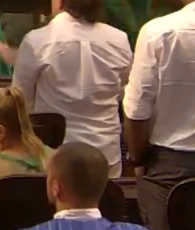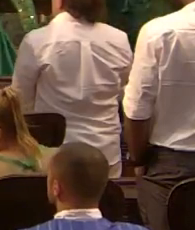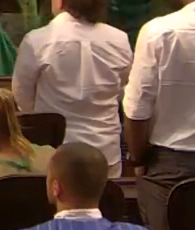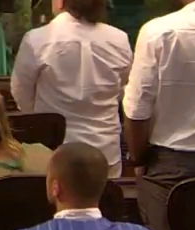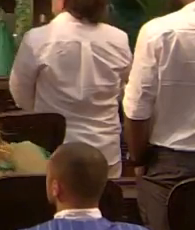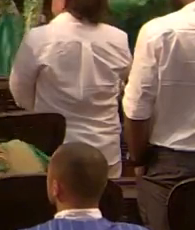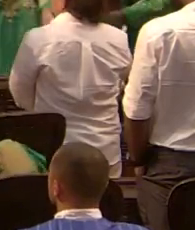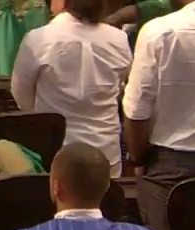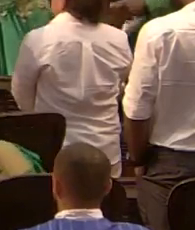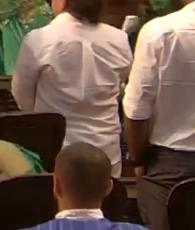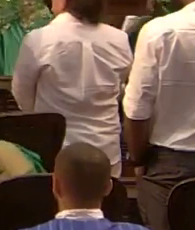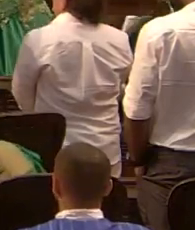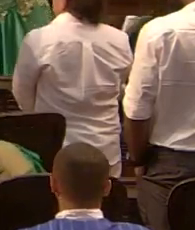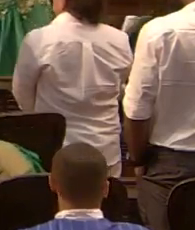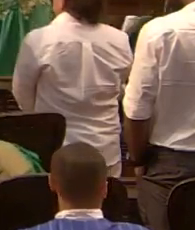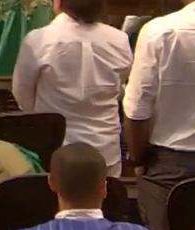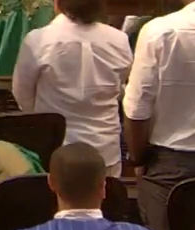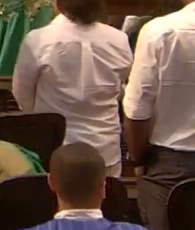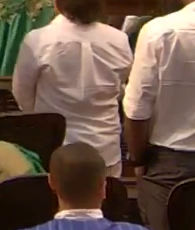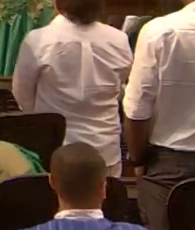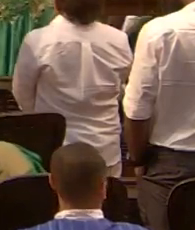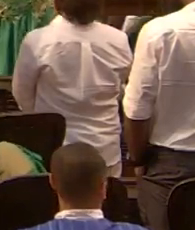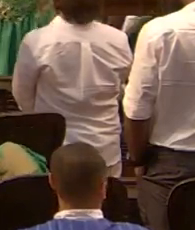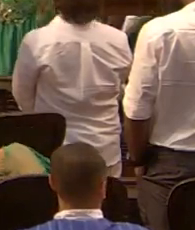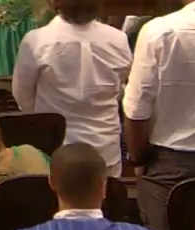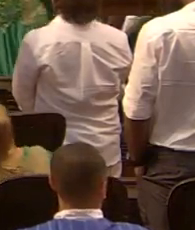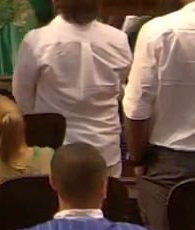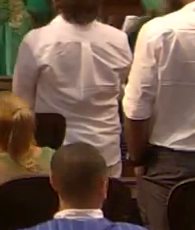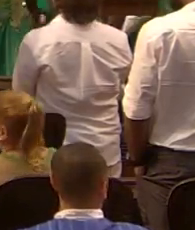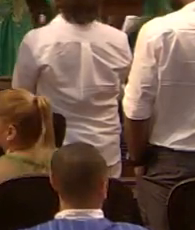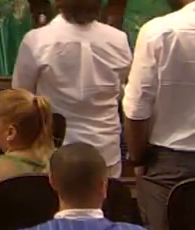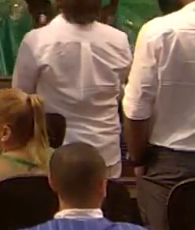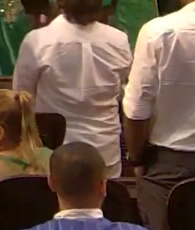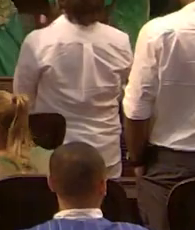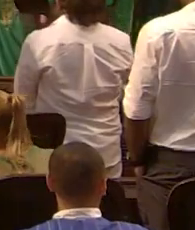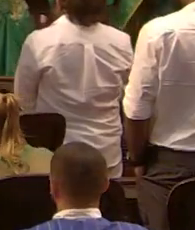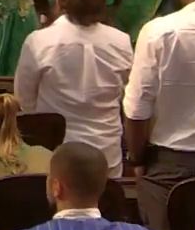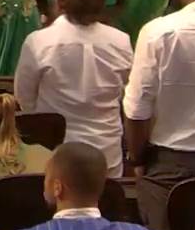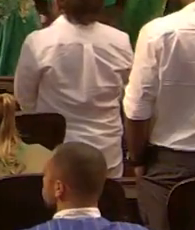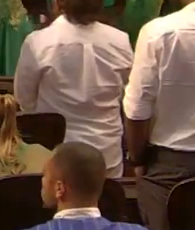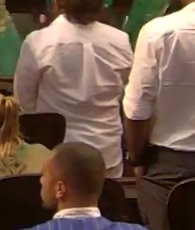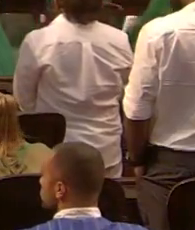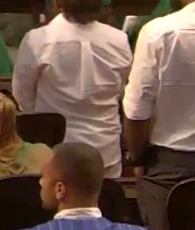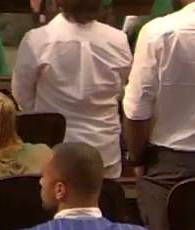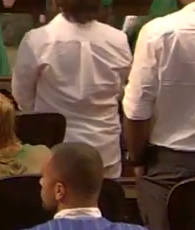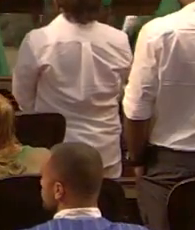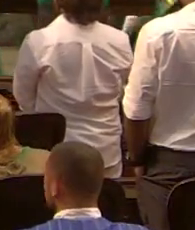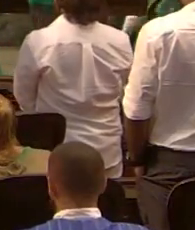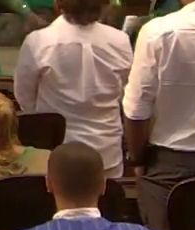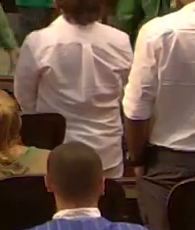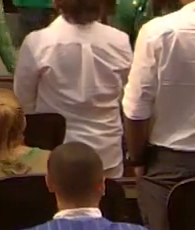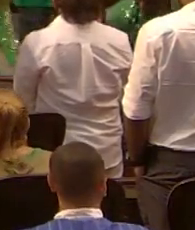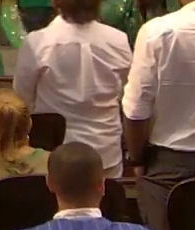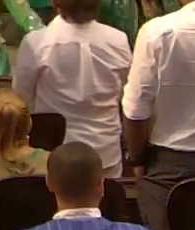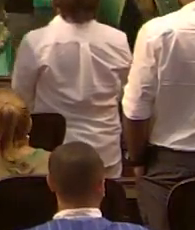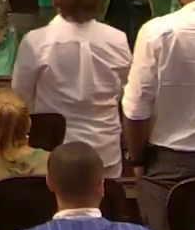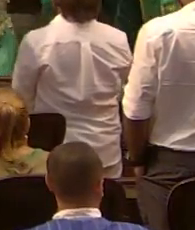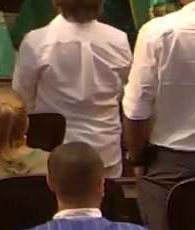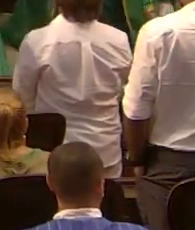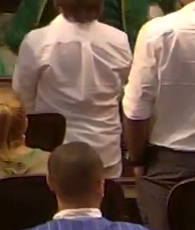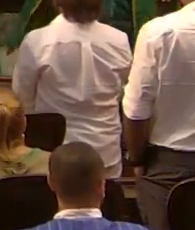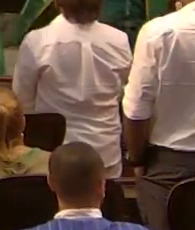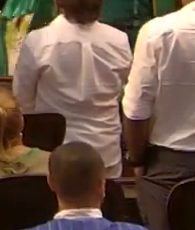Eu, é bem vencidão. Oxo, maré, onde me falta a justiça e chamou seja juiz. Olha daqui a cega em